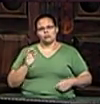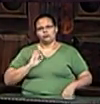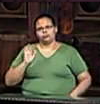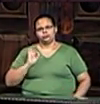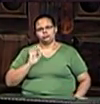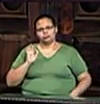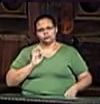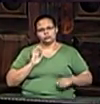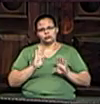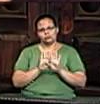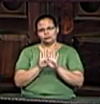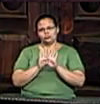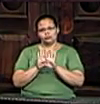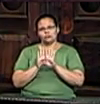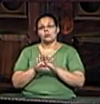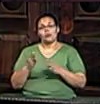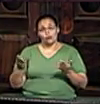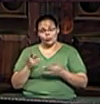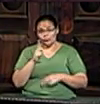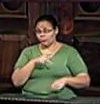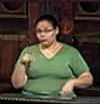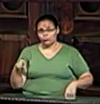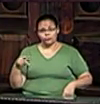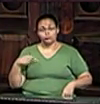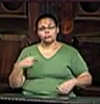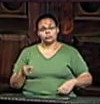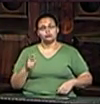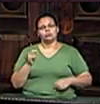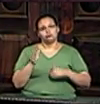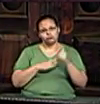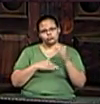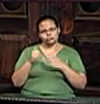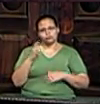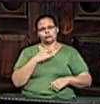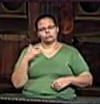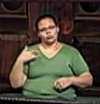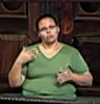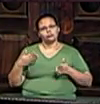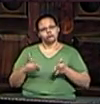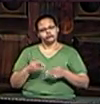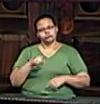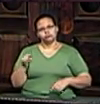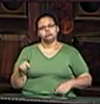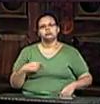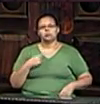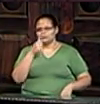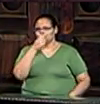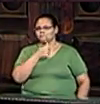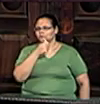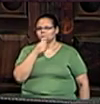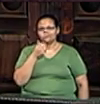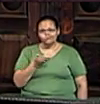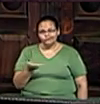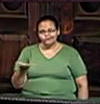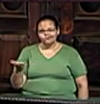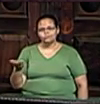policiais que se usou hoje nos professores e profissionais da saúde, que são os grandes